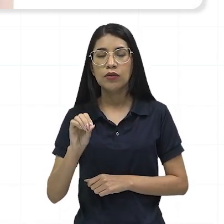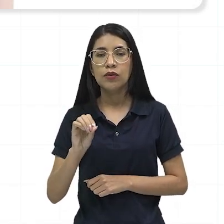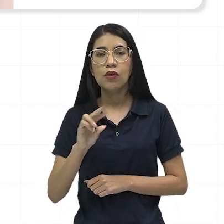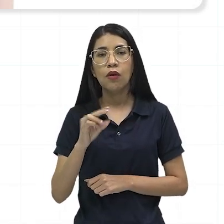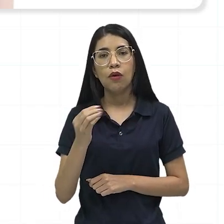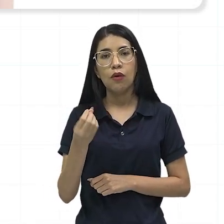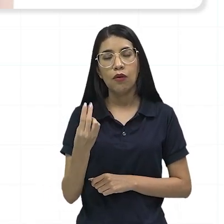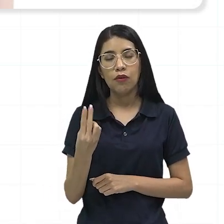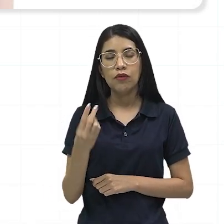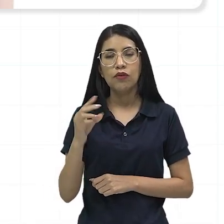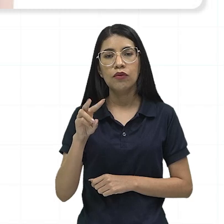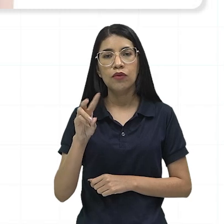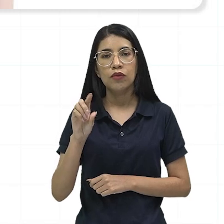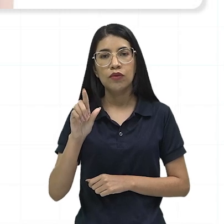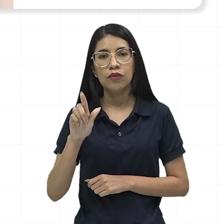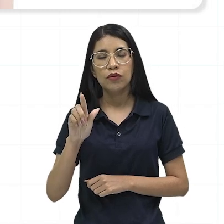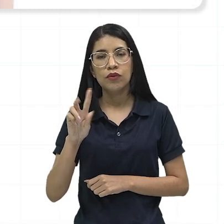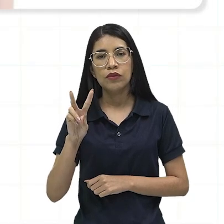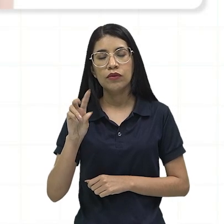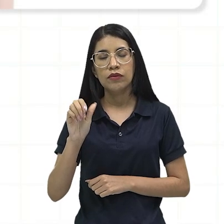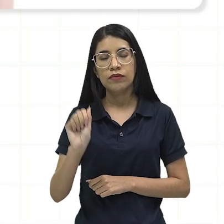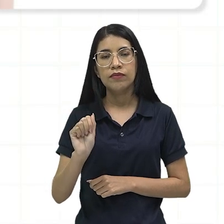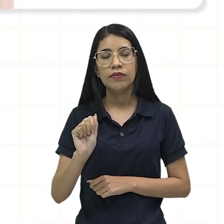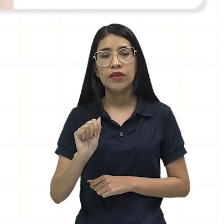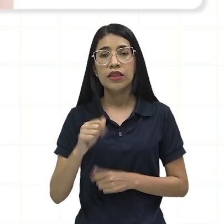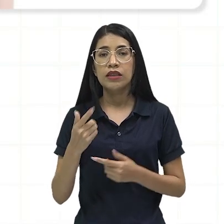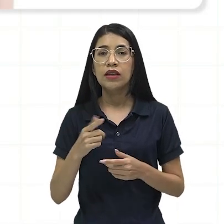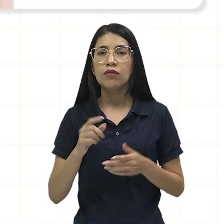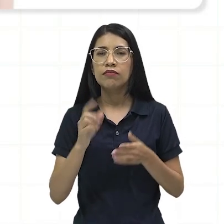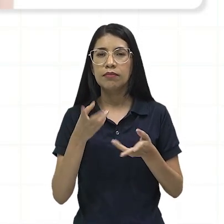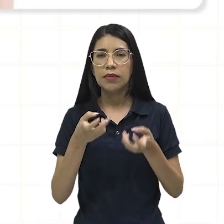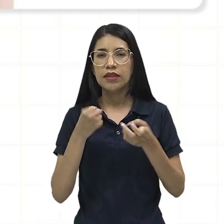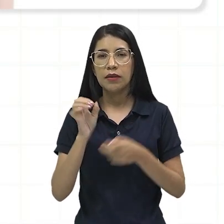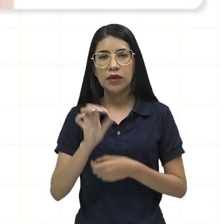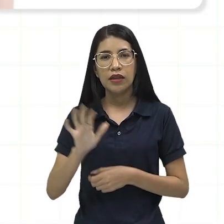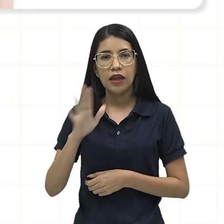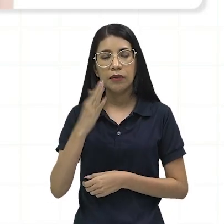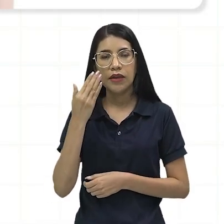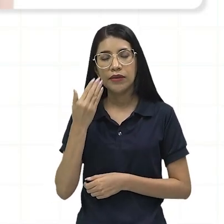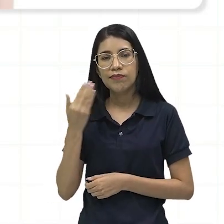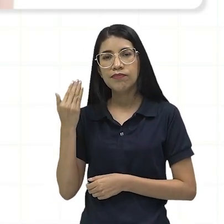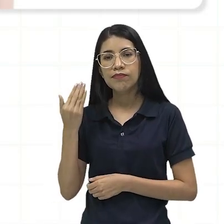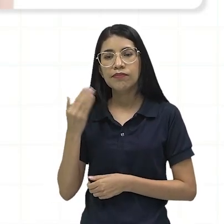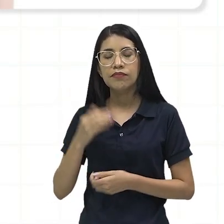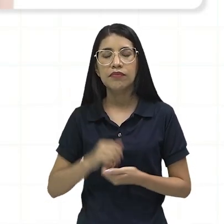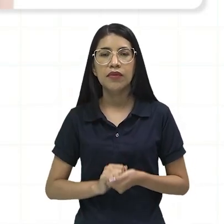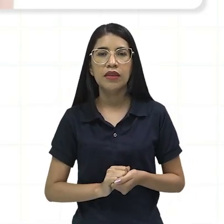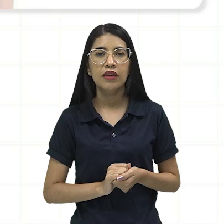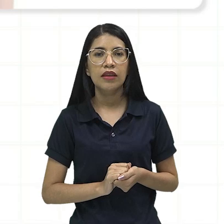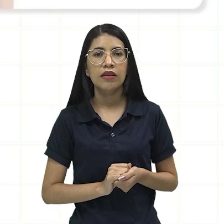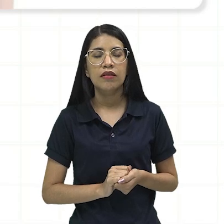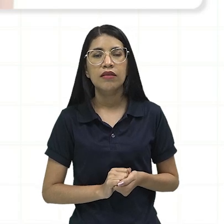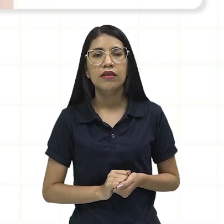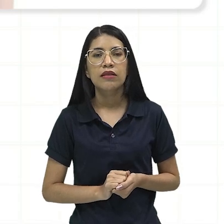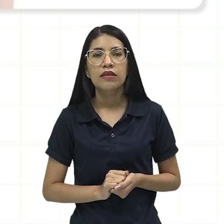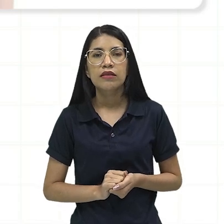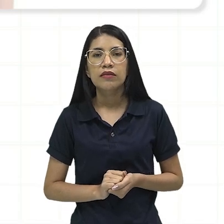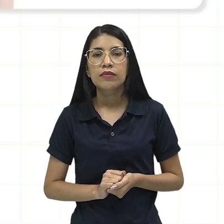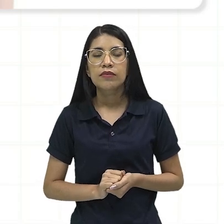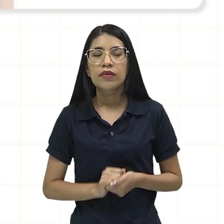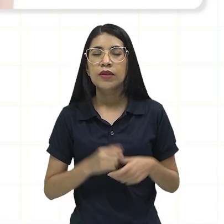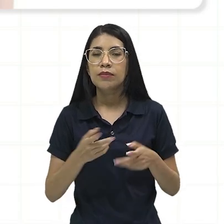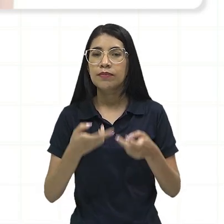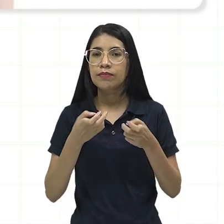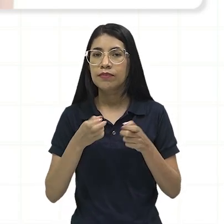vamos observar aí que esse conjunto de órgãos, né, você está vendo eles num corte lateral, tá certo? Então